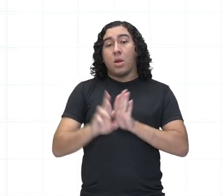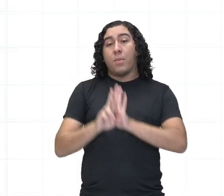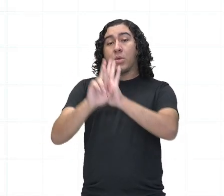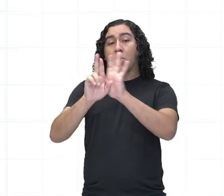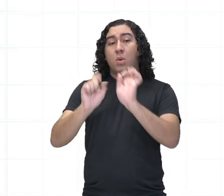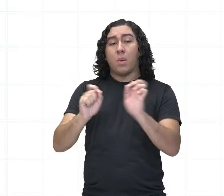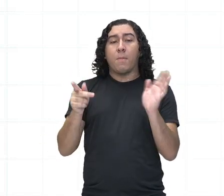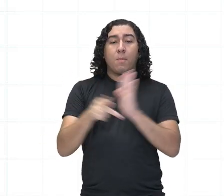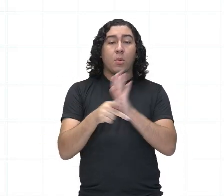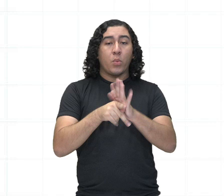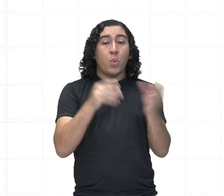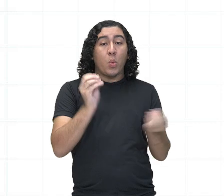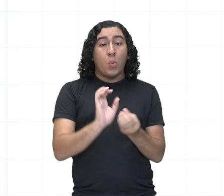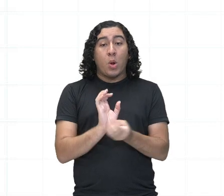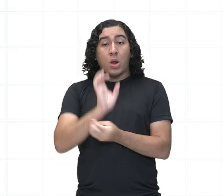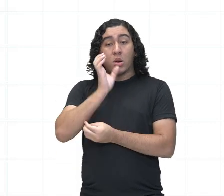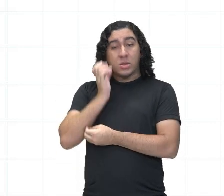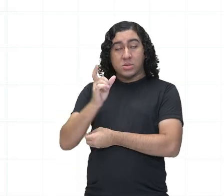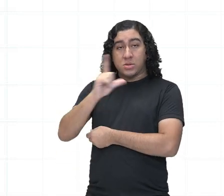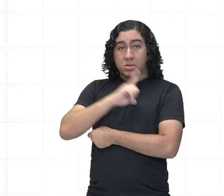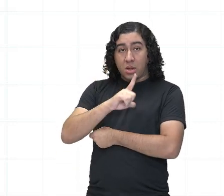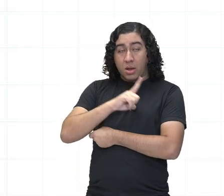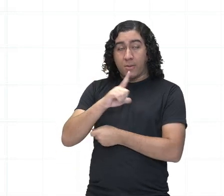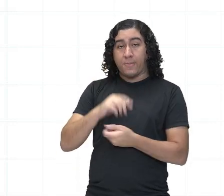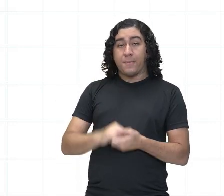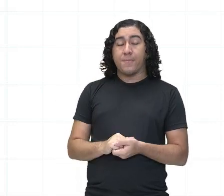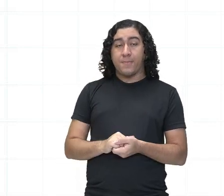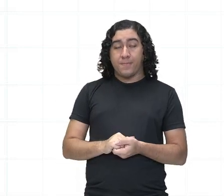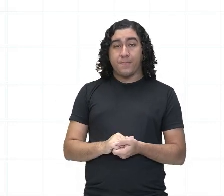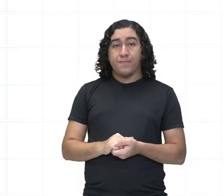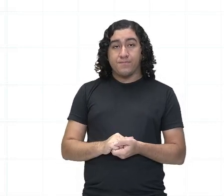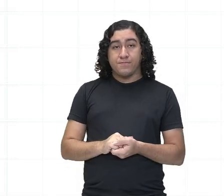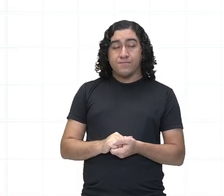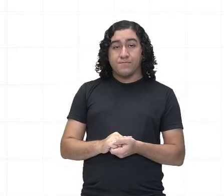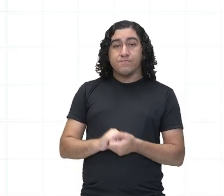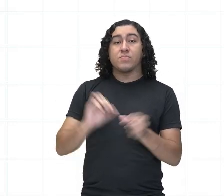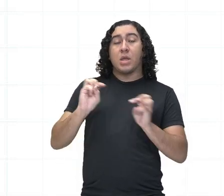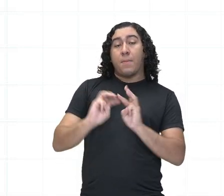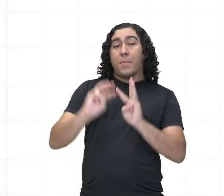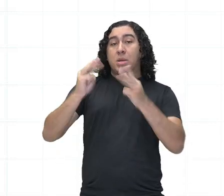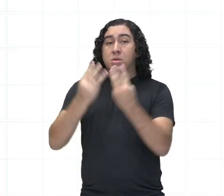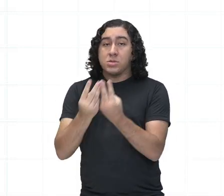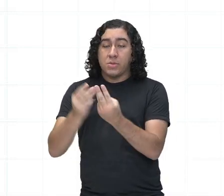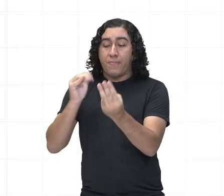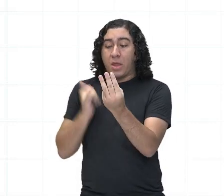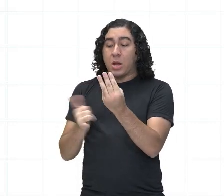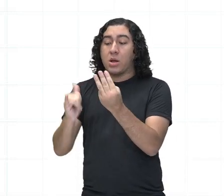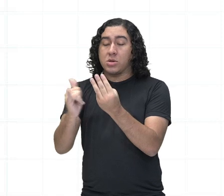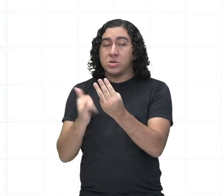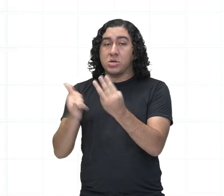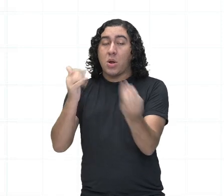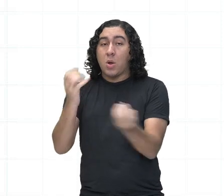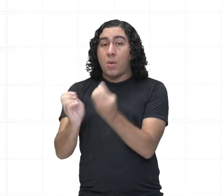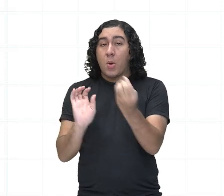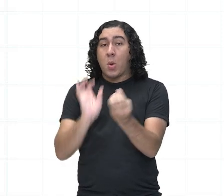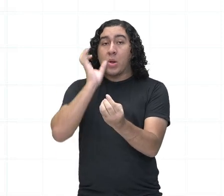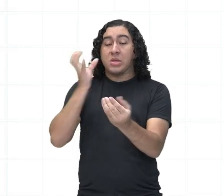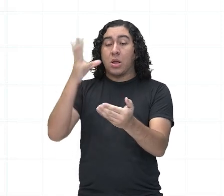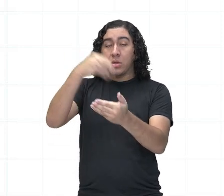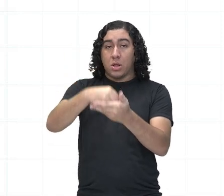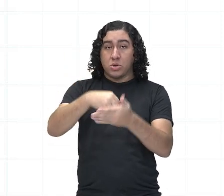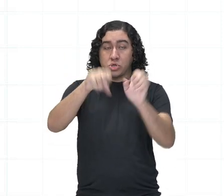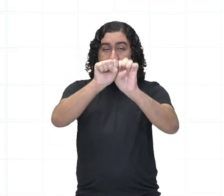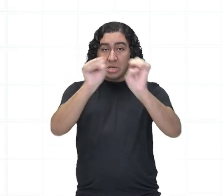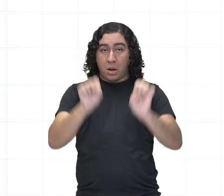linear na qual ocorre a transferência de matéria e energia em um